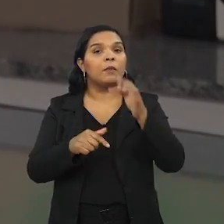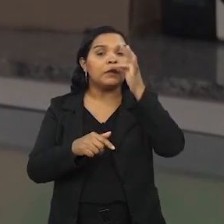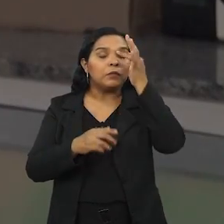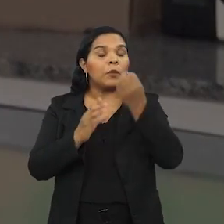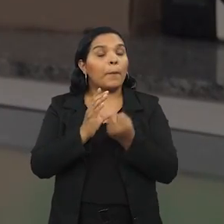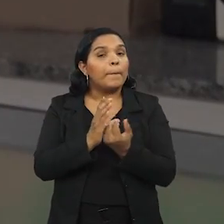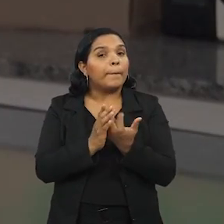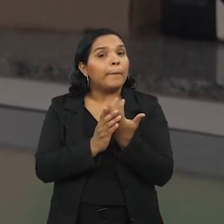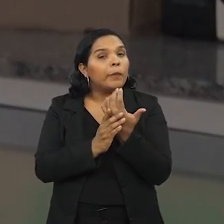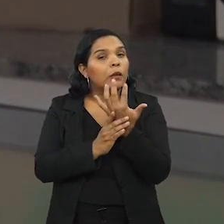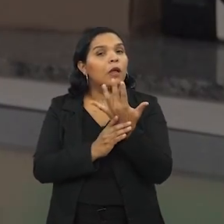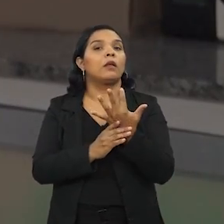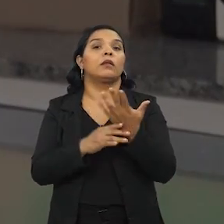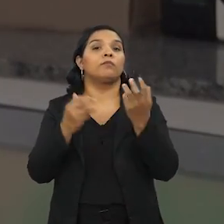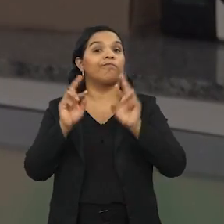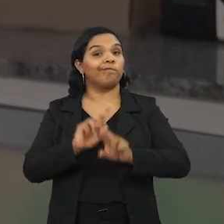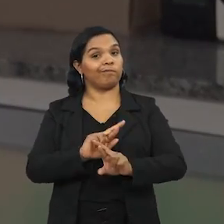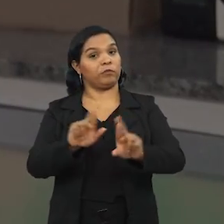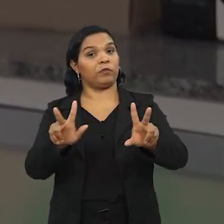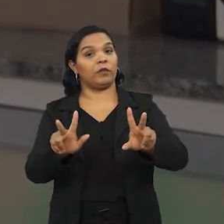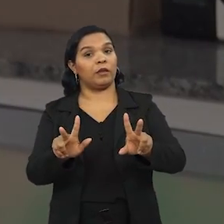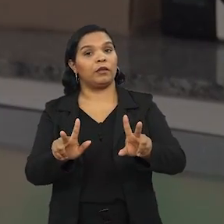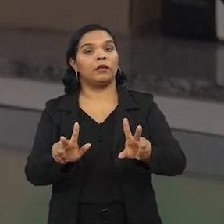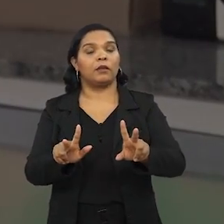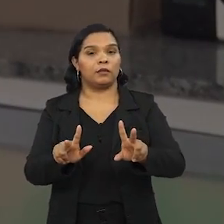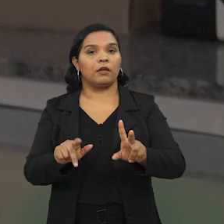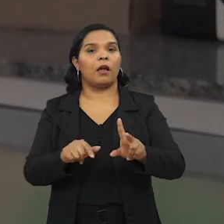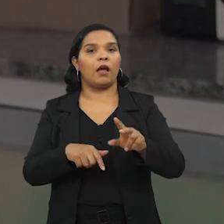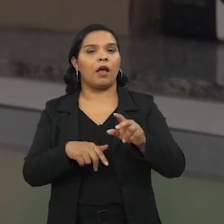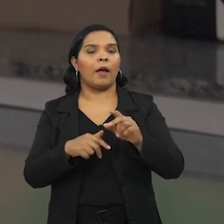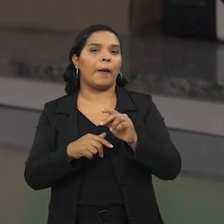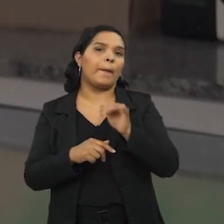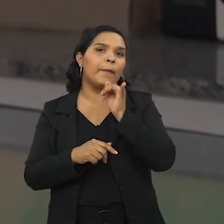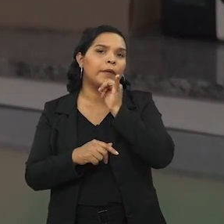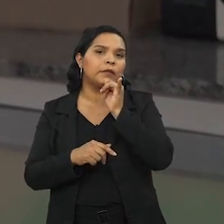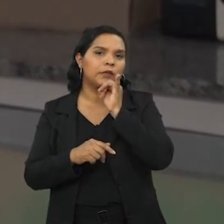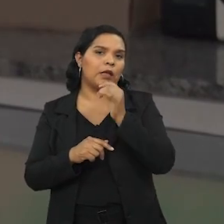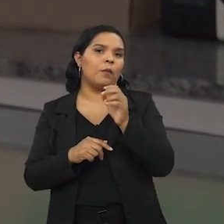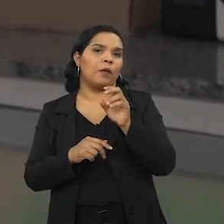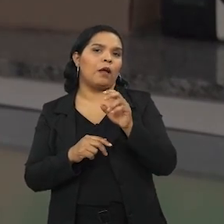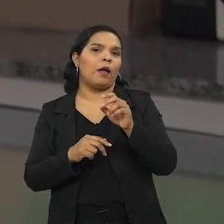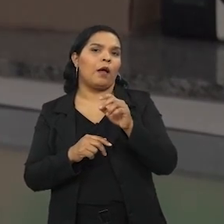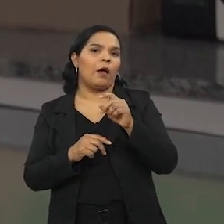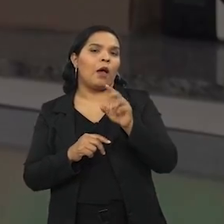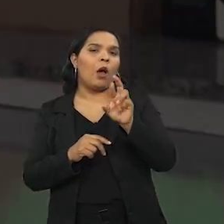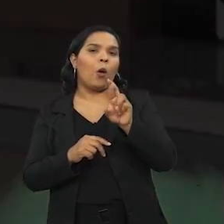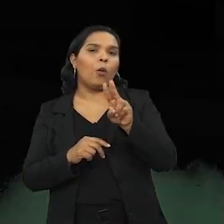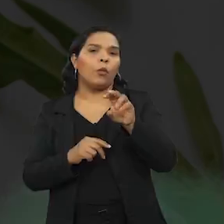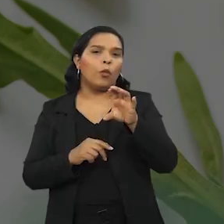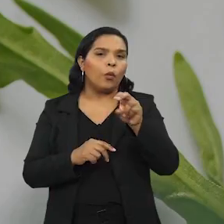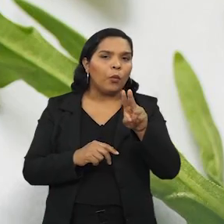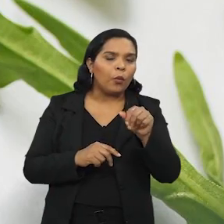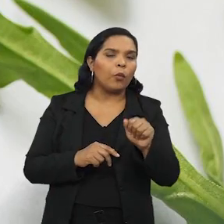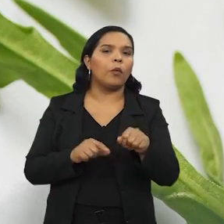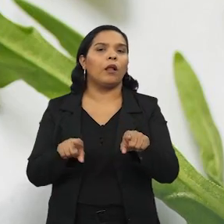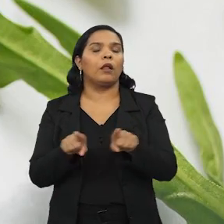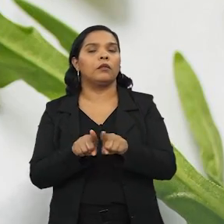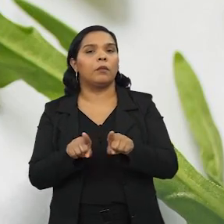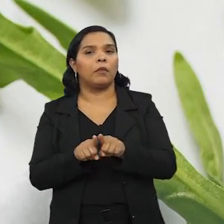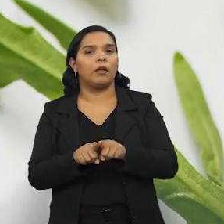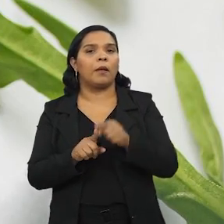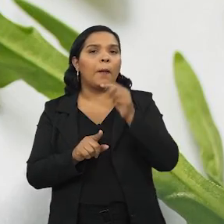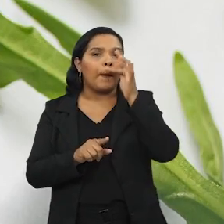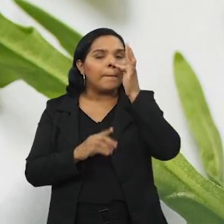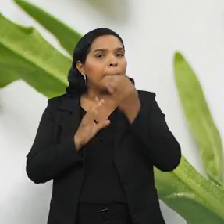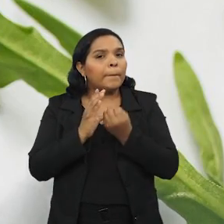também trabalhamos com plantas exóticas. Nós publicamos alguma coisa com a rúcula, com